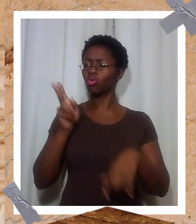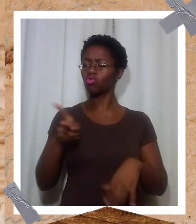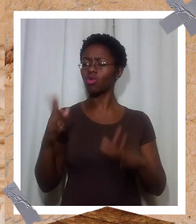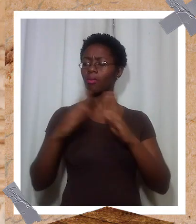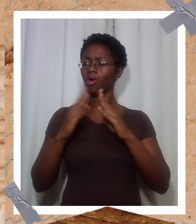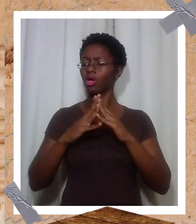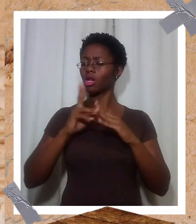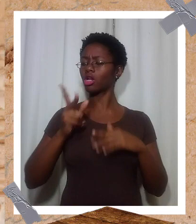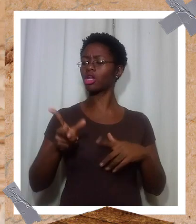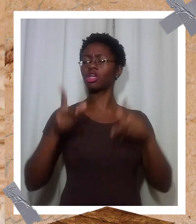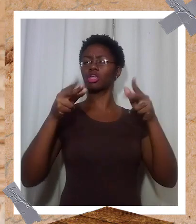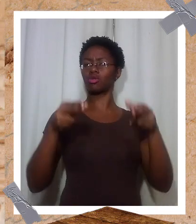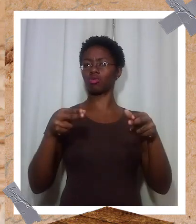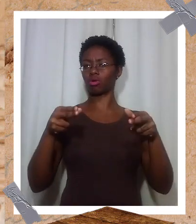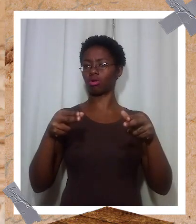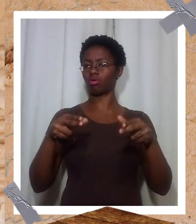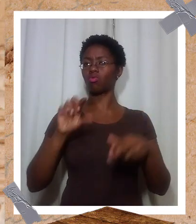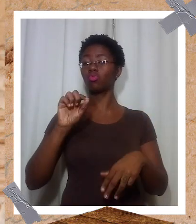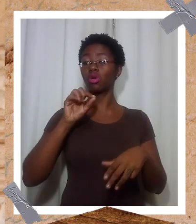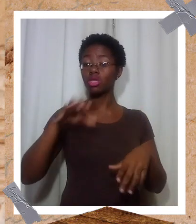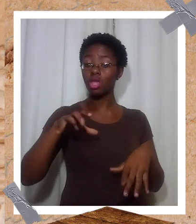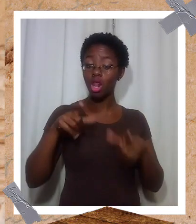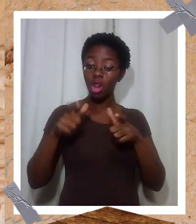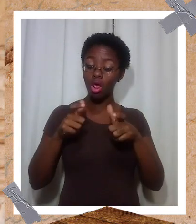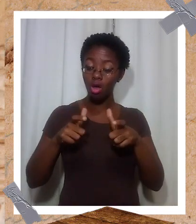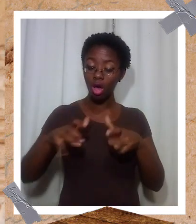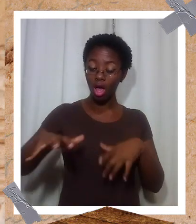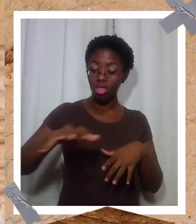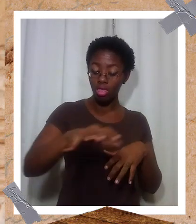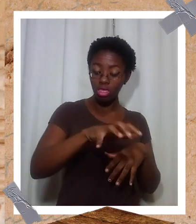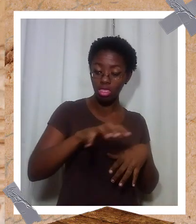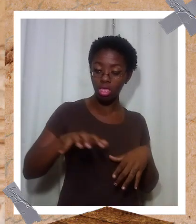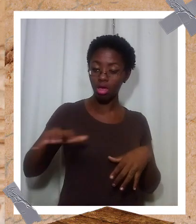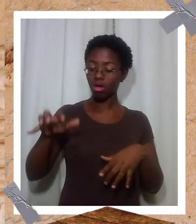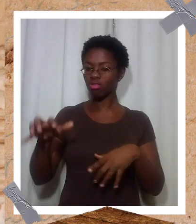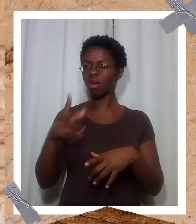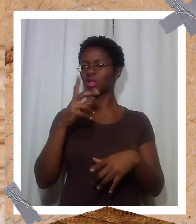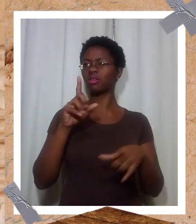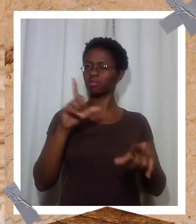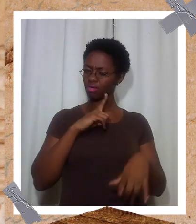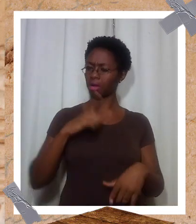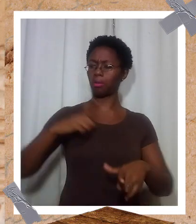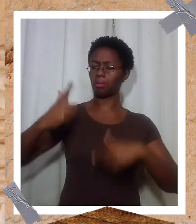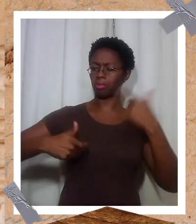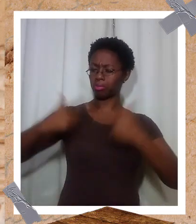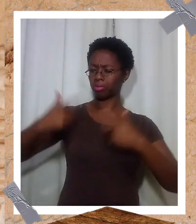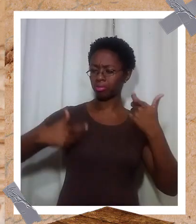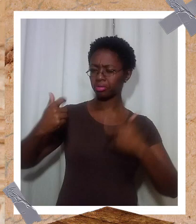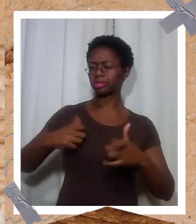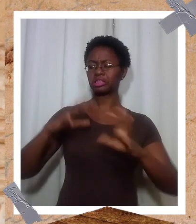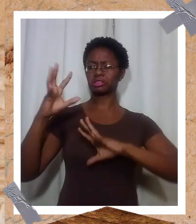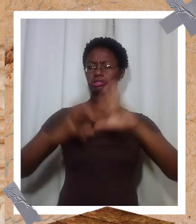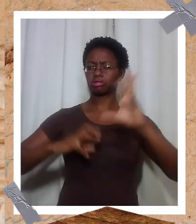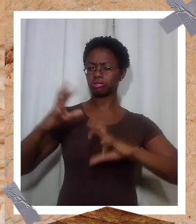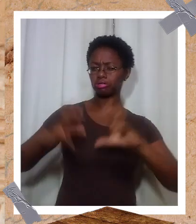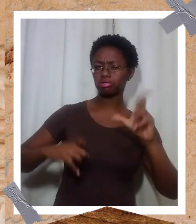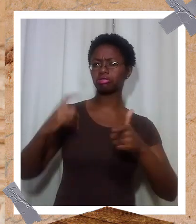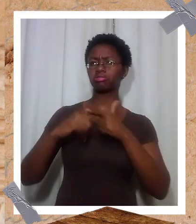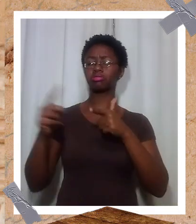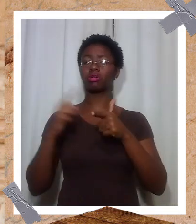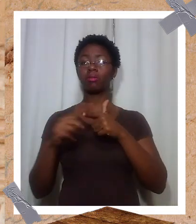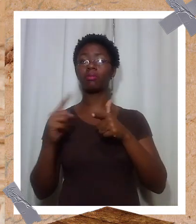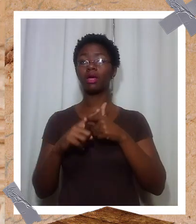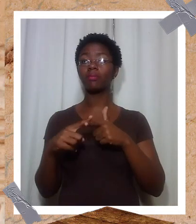que o território, que ainda é palco de conflitos, enfim, desperta em vocês para continuar fazendo transformações? O